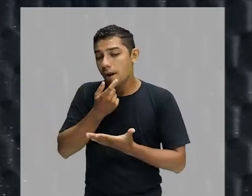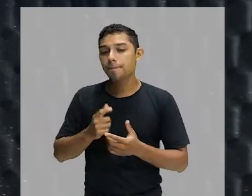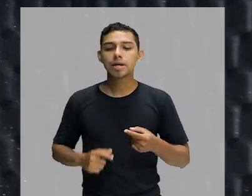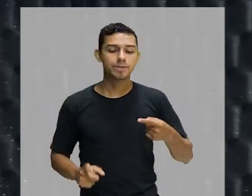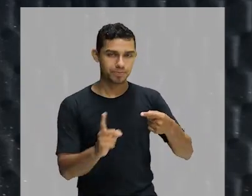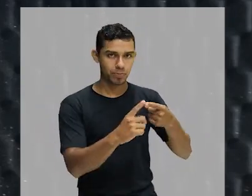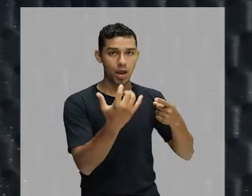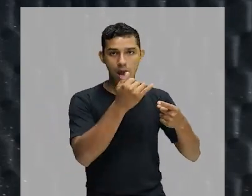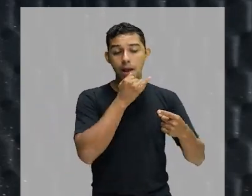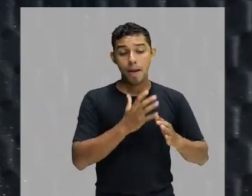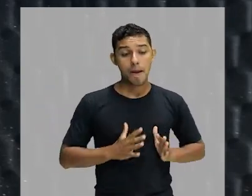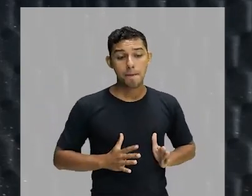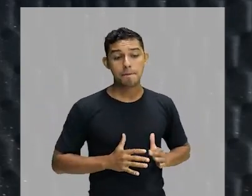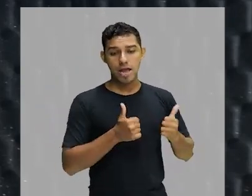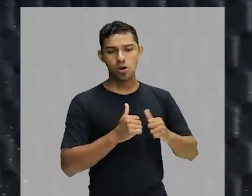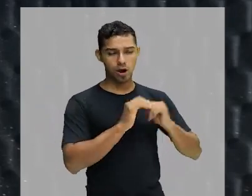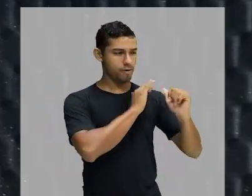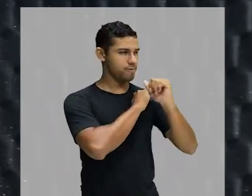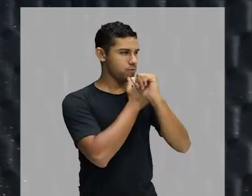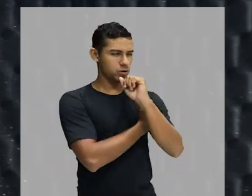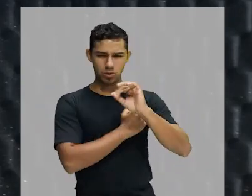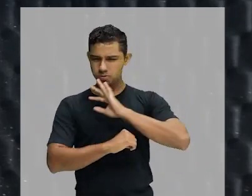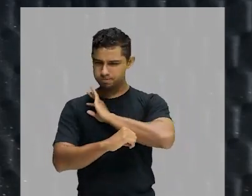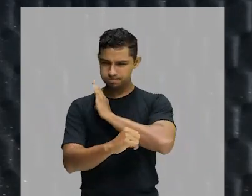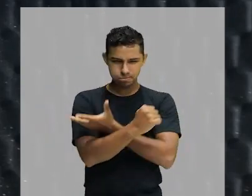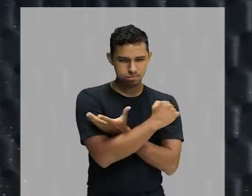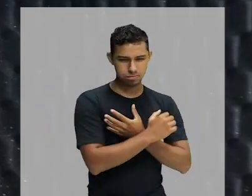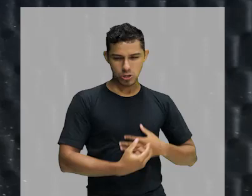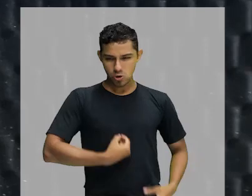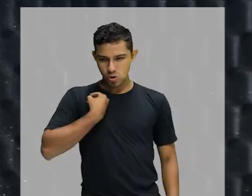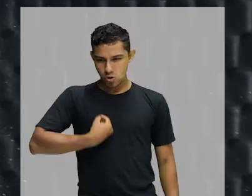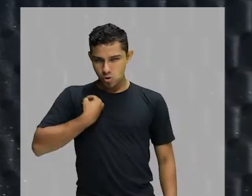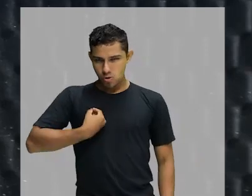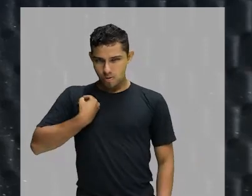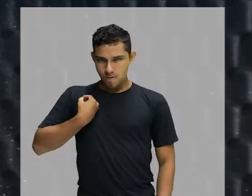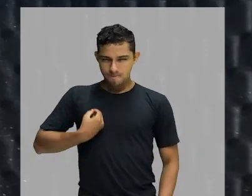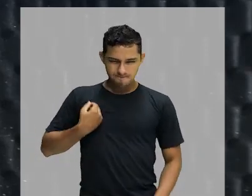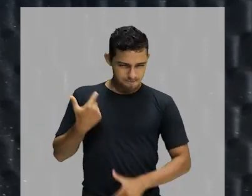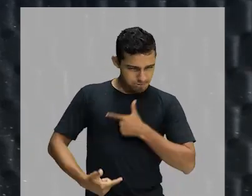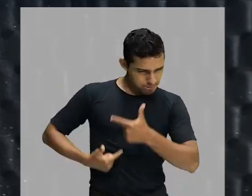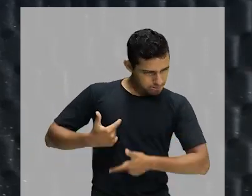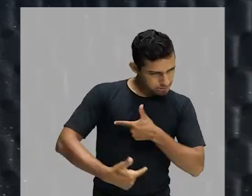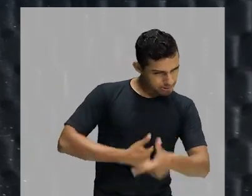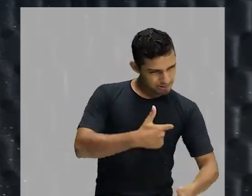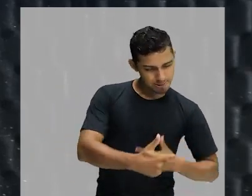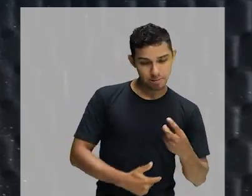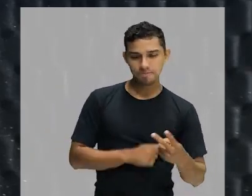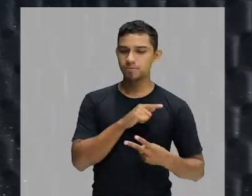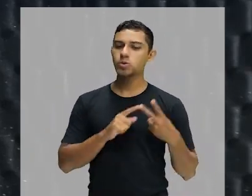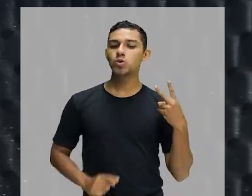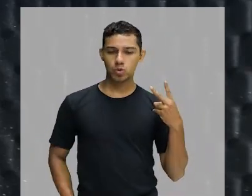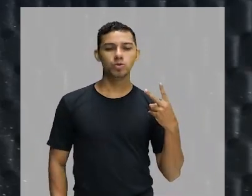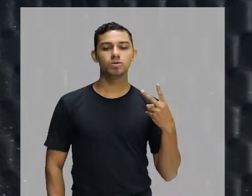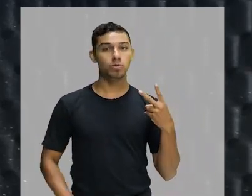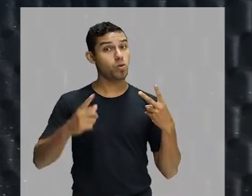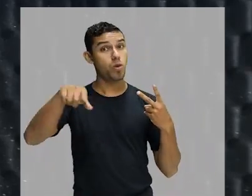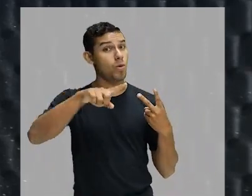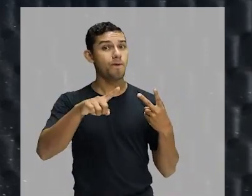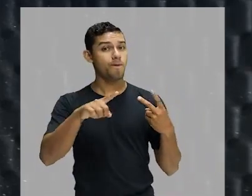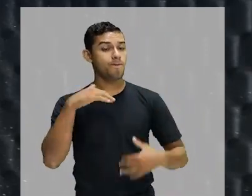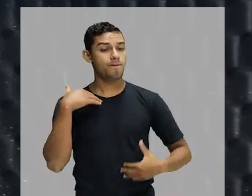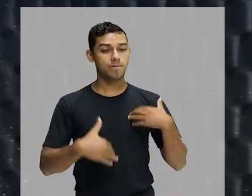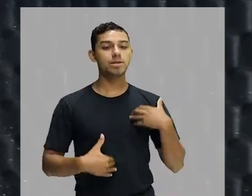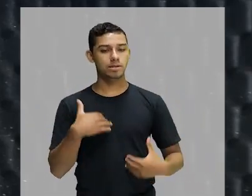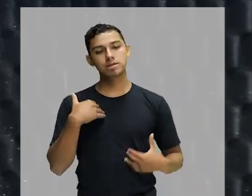quê? Para melhorar a força, melhorar a resistência, que são duas capacidades físicas. Vocês já estudaram isso no